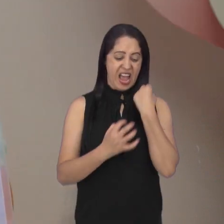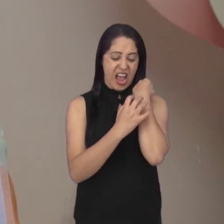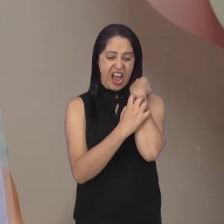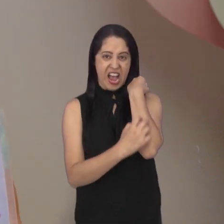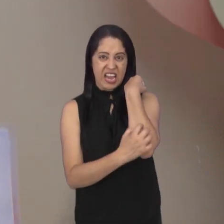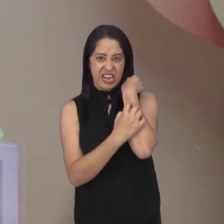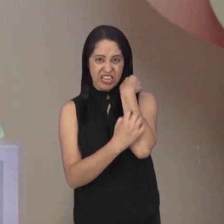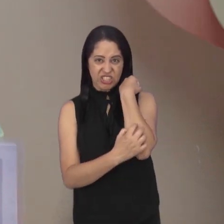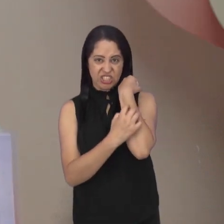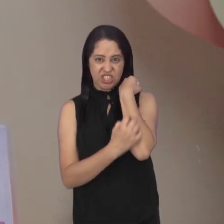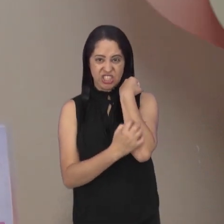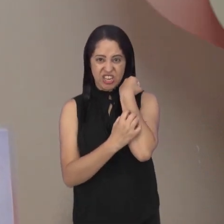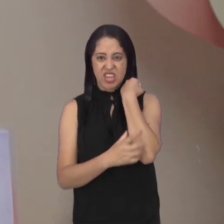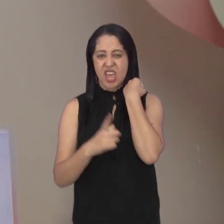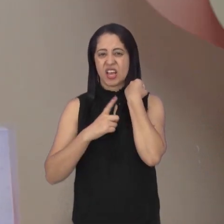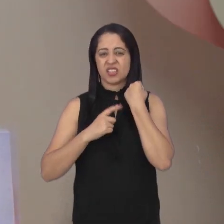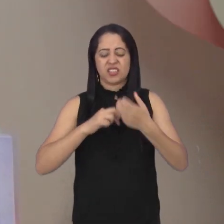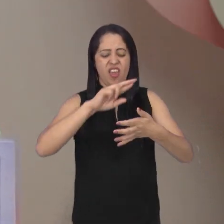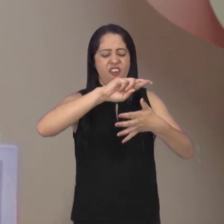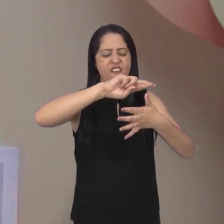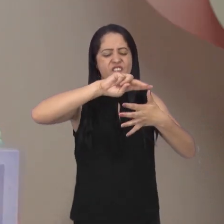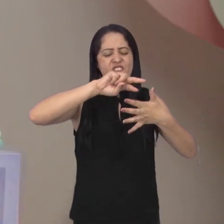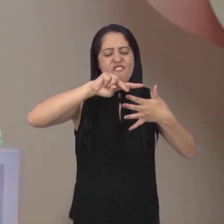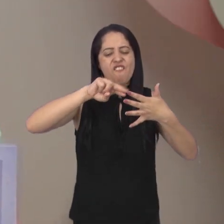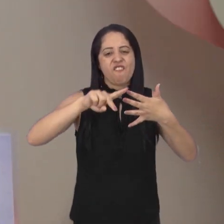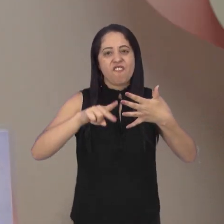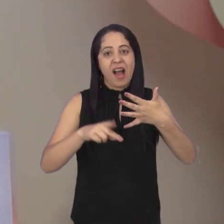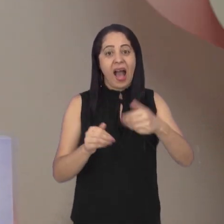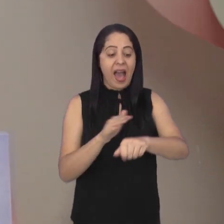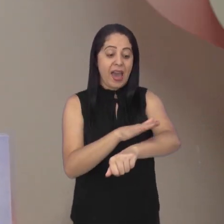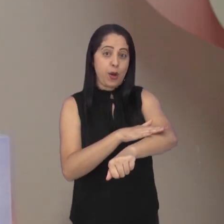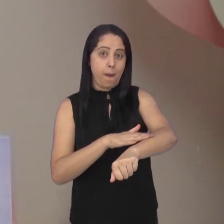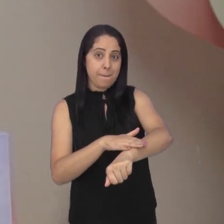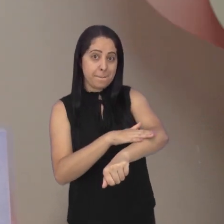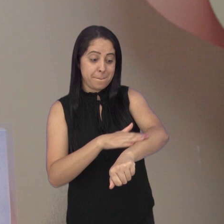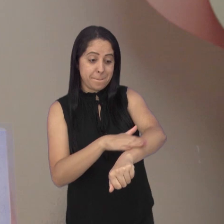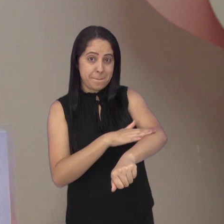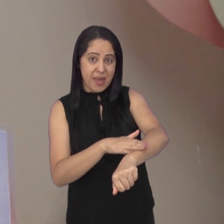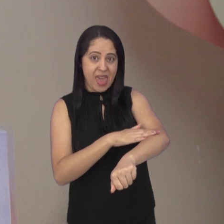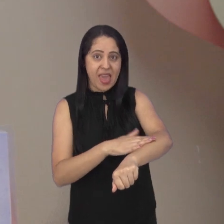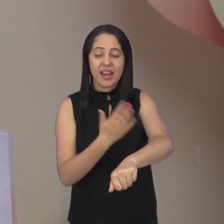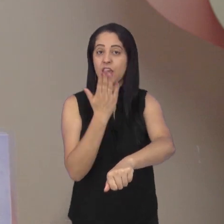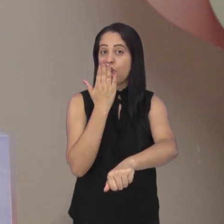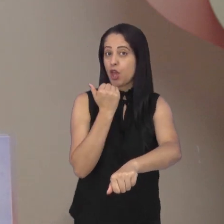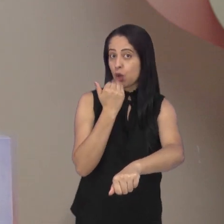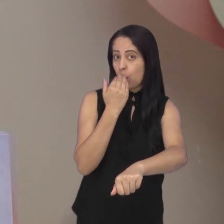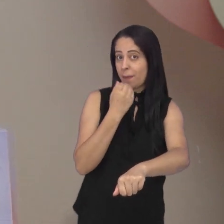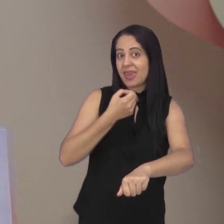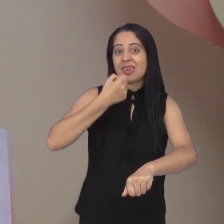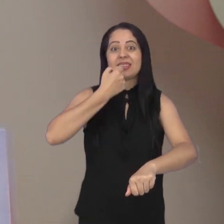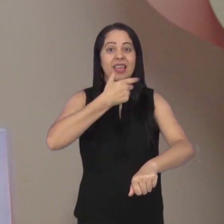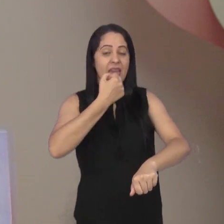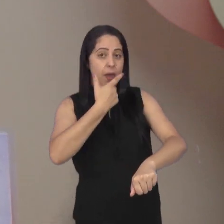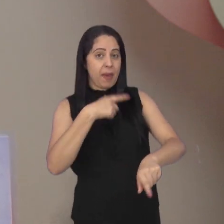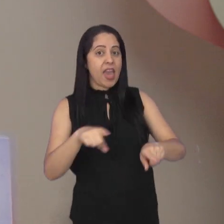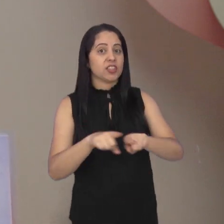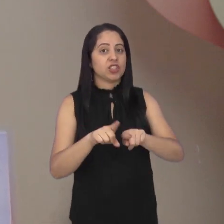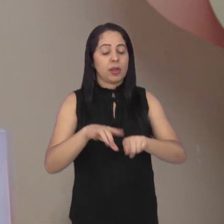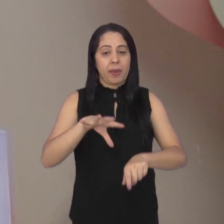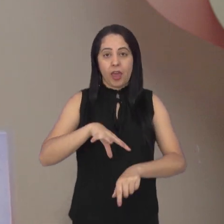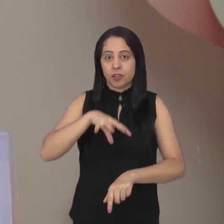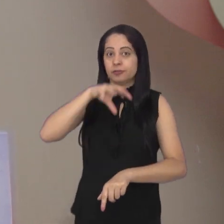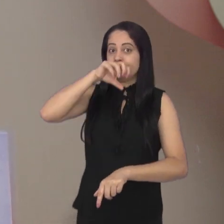As alergias se dividem em grupos, como alergia de pele, alimentar, medicamentosa, ocular